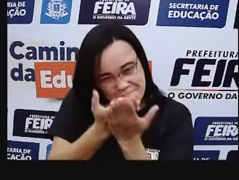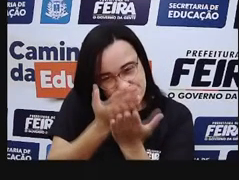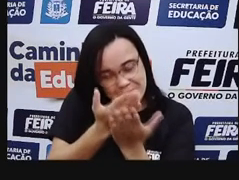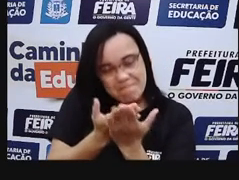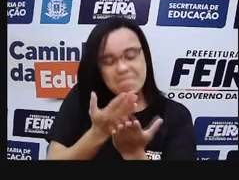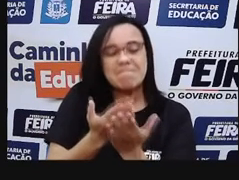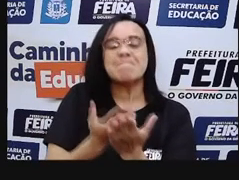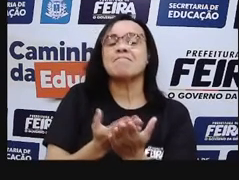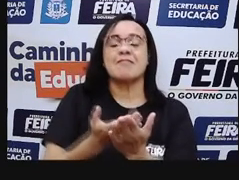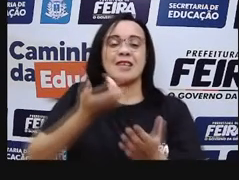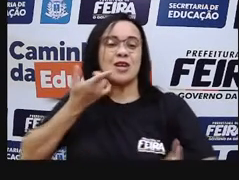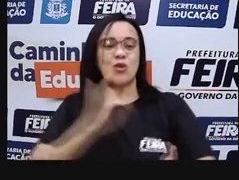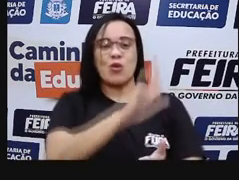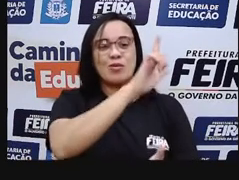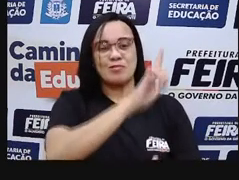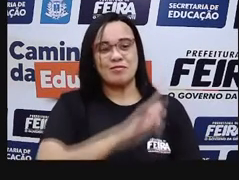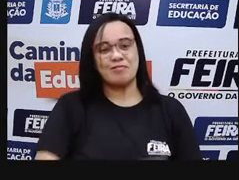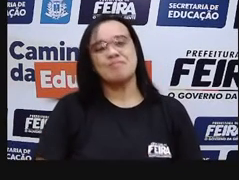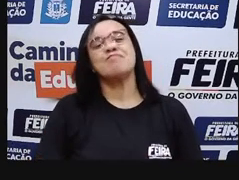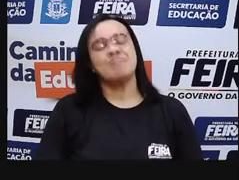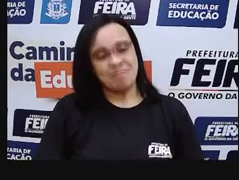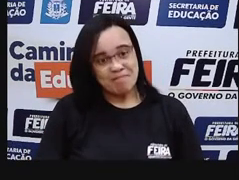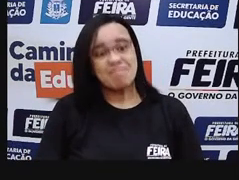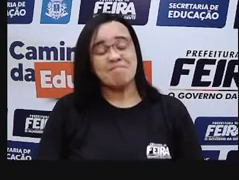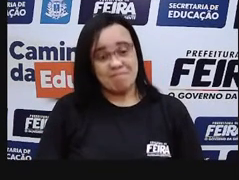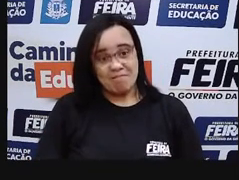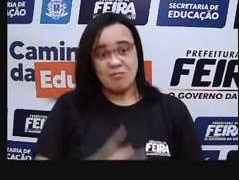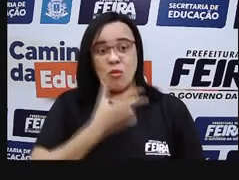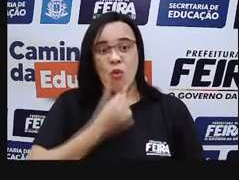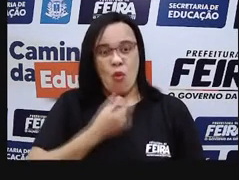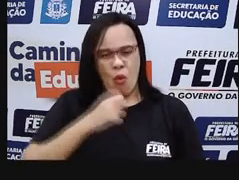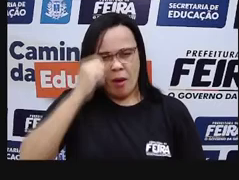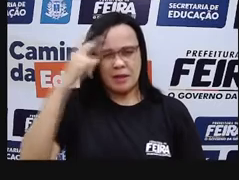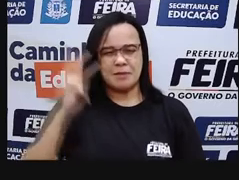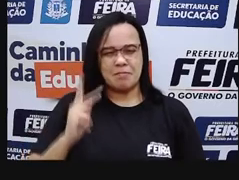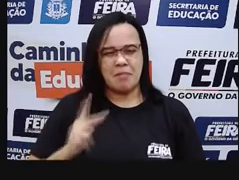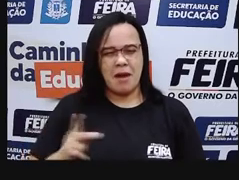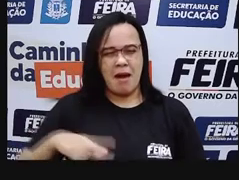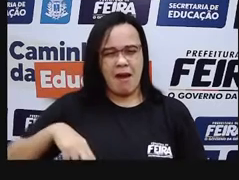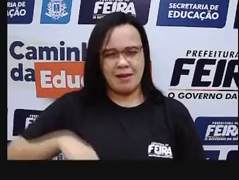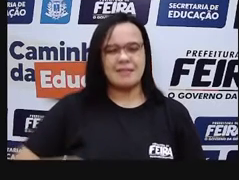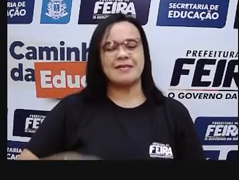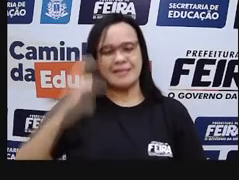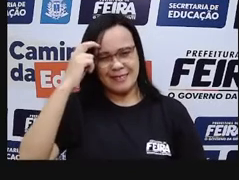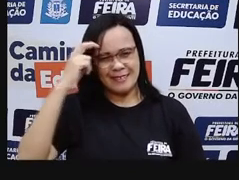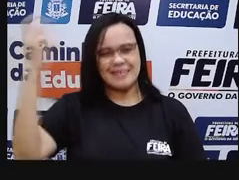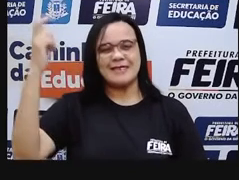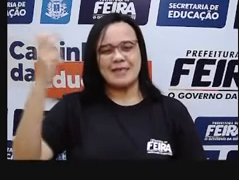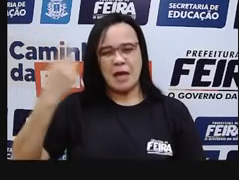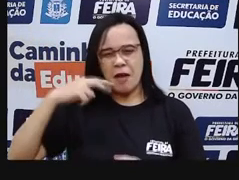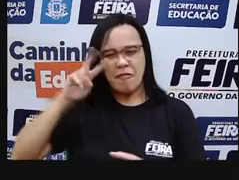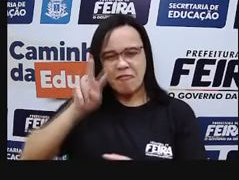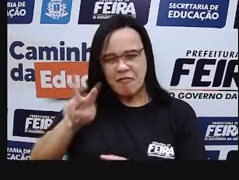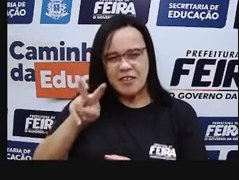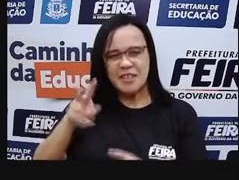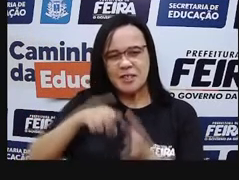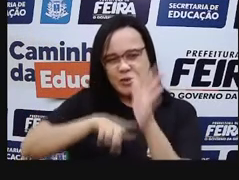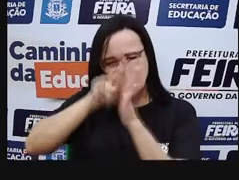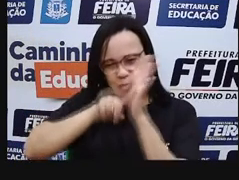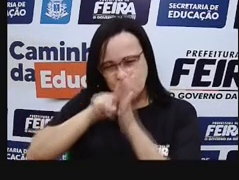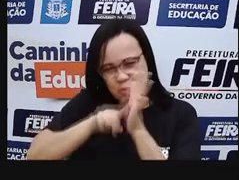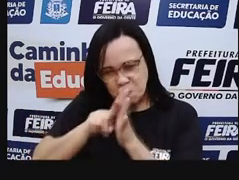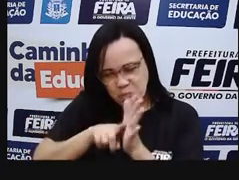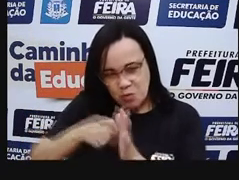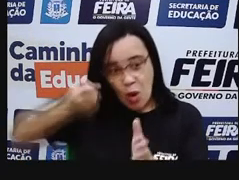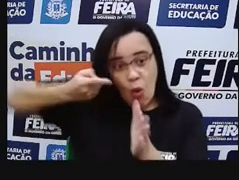e um cientista esperto com o olhar experiência viu Nossa que vem alguma coisa que dá para estudar